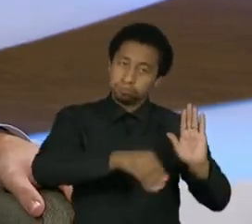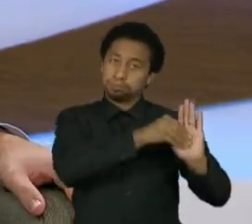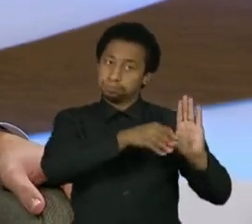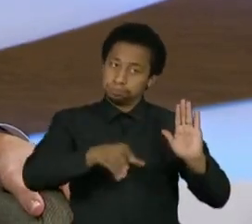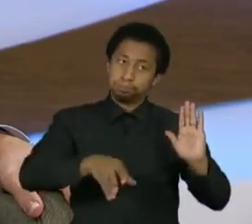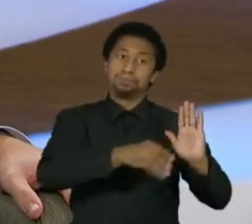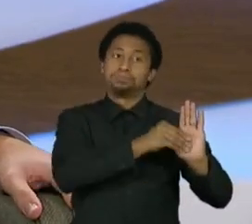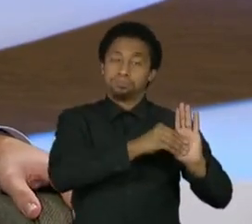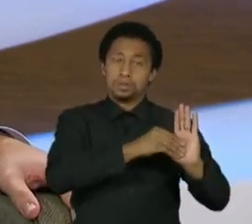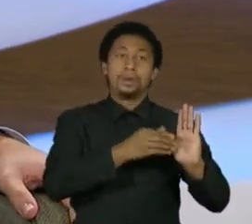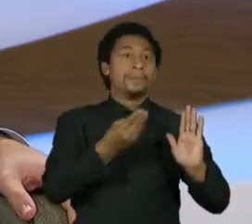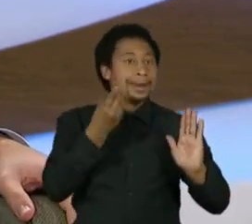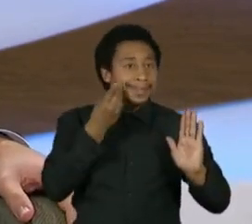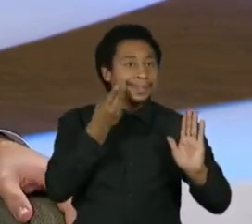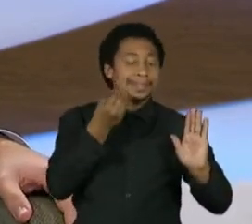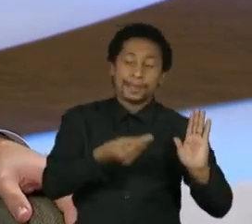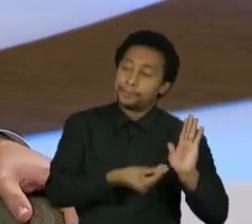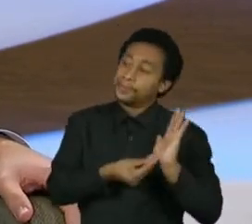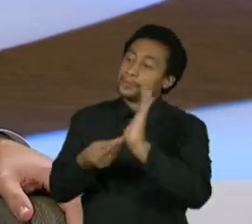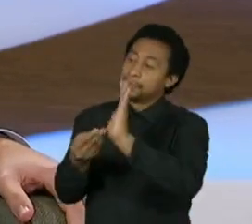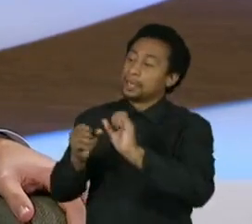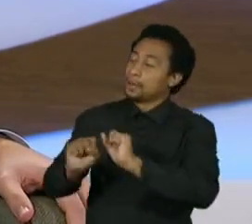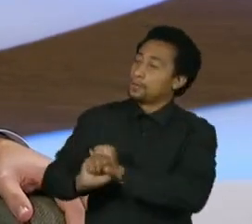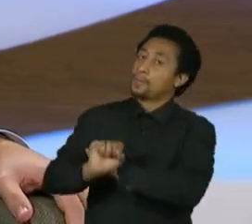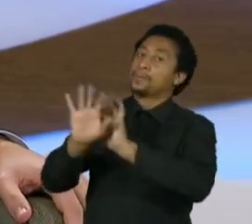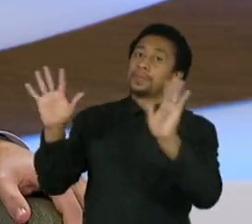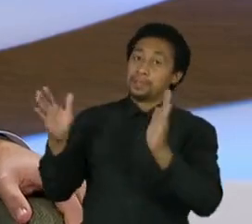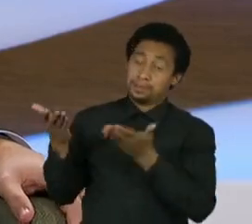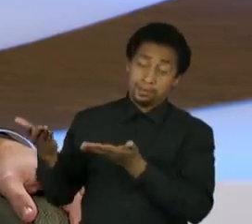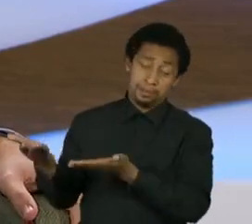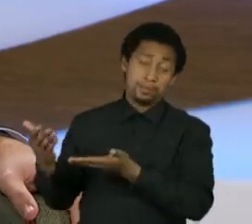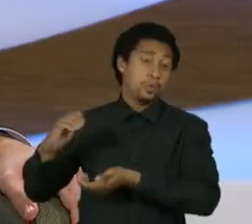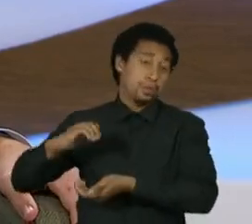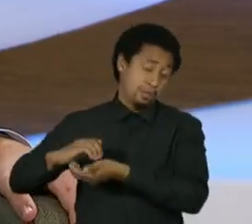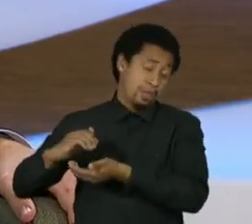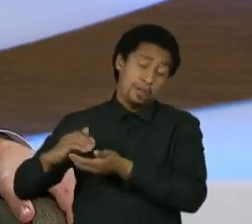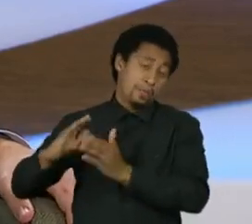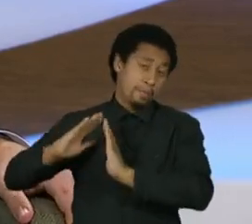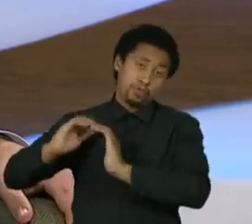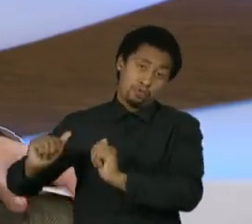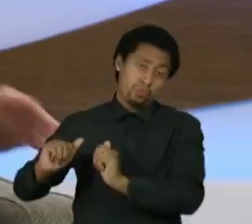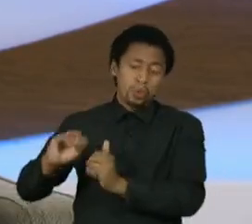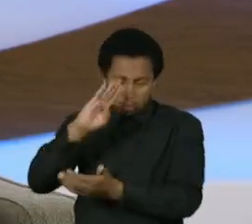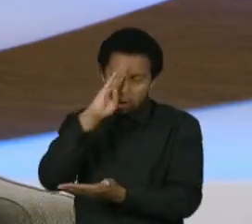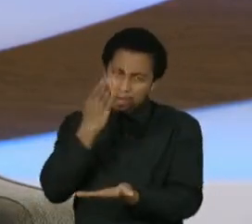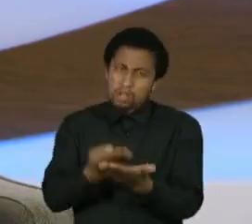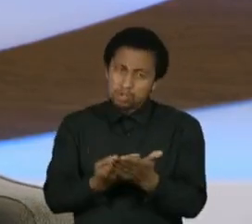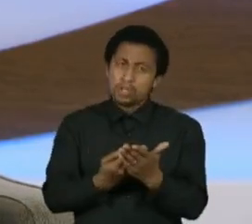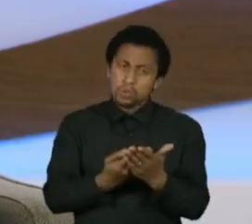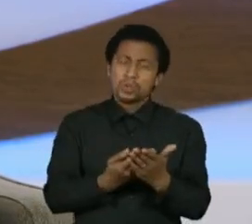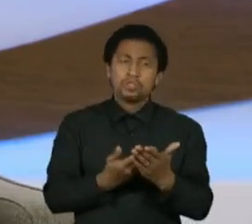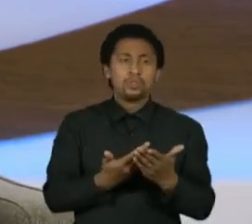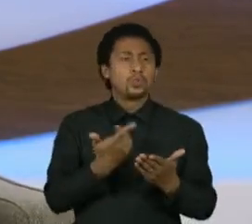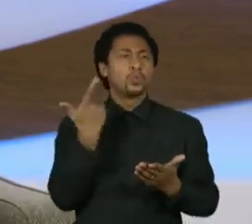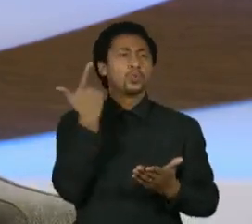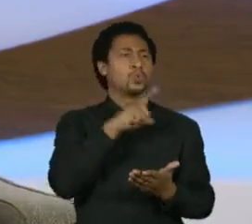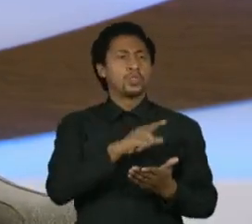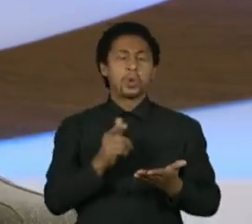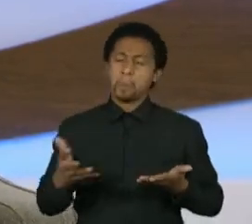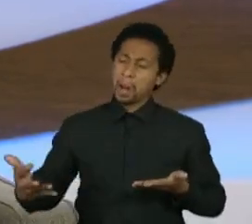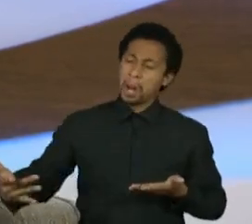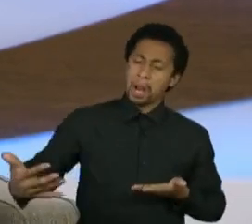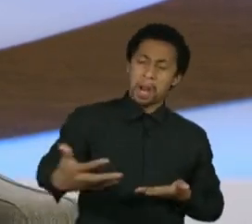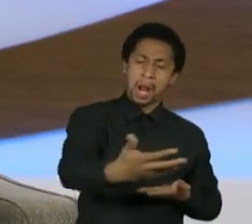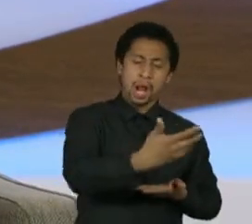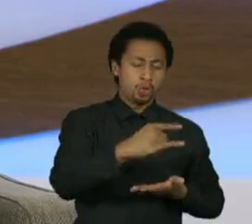para buscar dar essa transparência desejada pelo Supremo Tribunal Federal e considero que fomos exitosos nisso, na medida em que, repito, todos esses recursos,